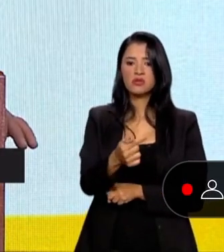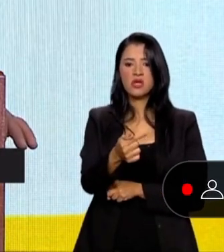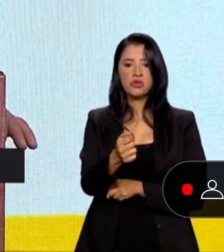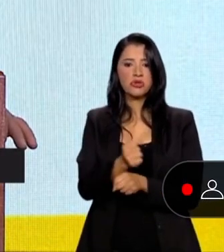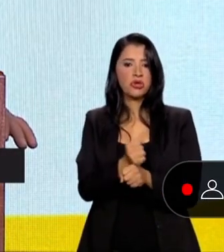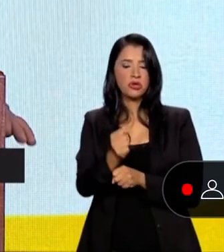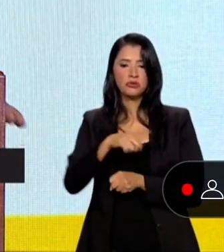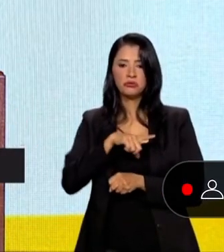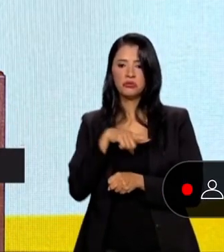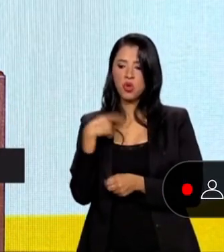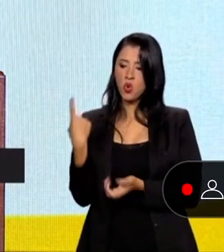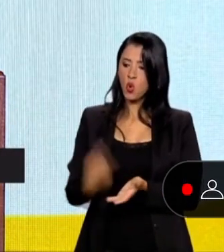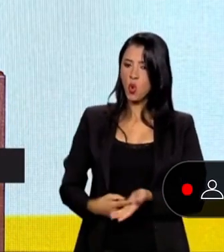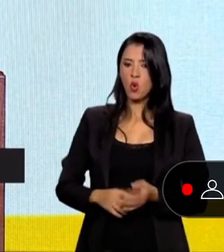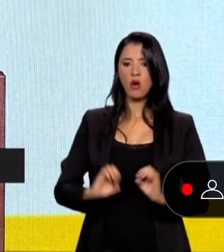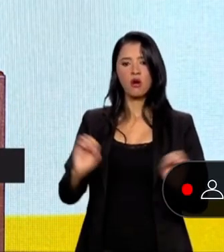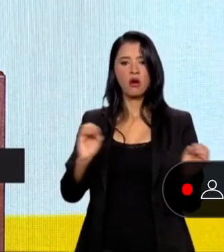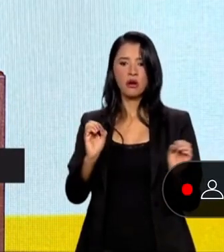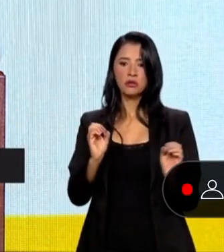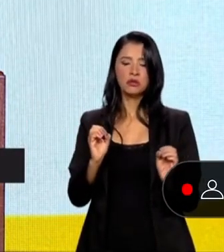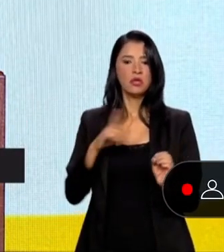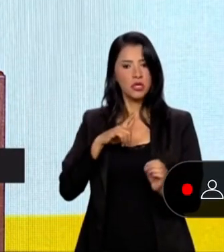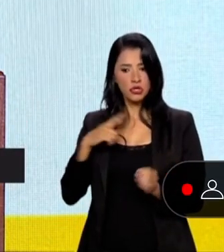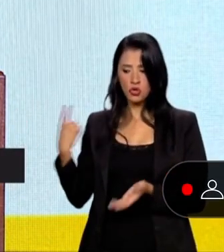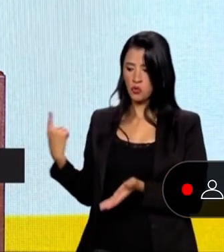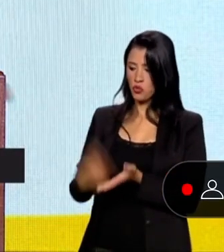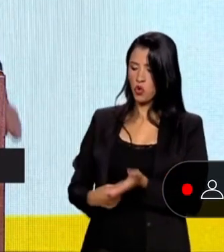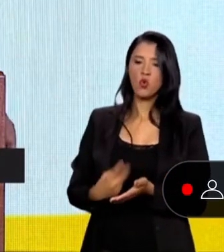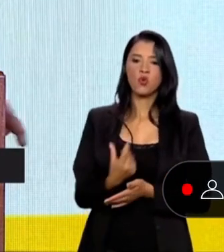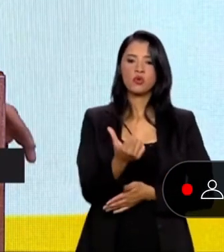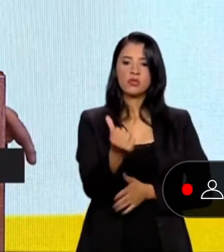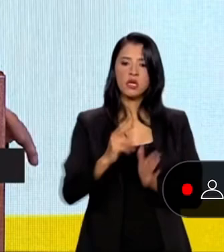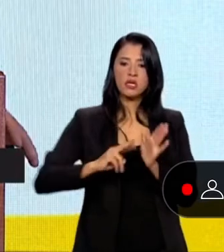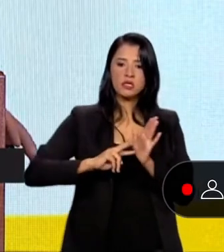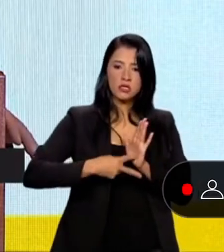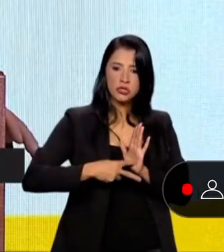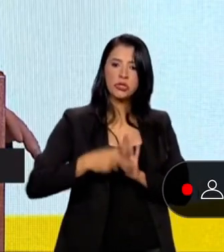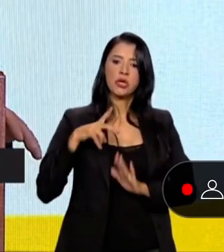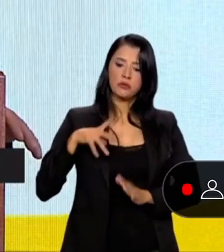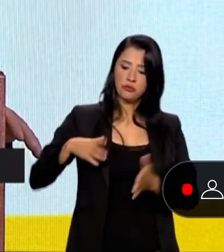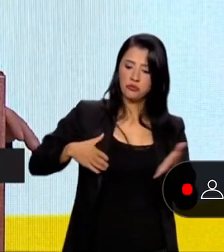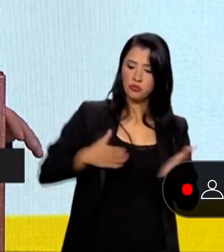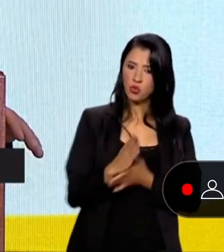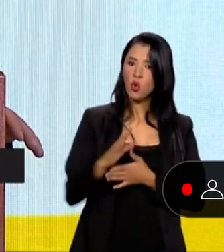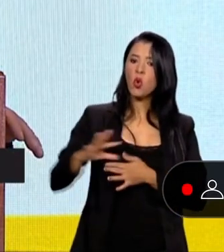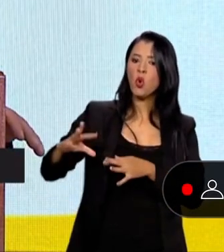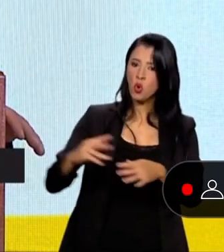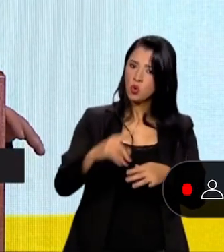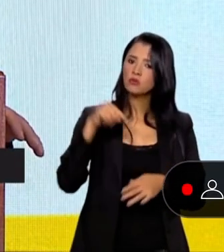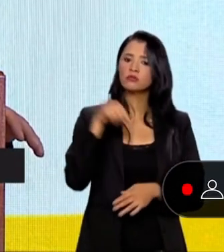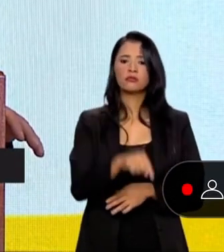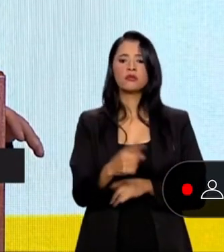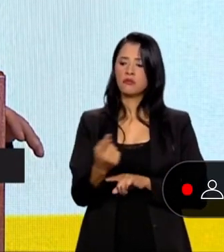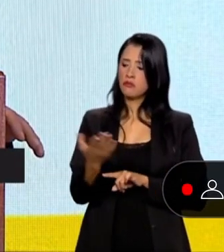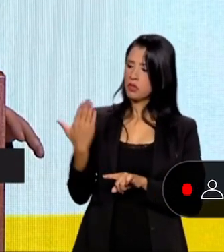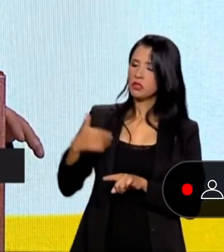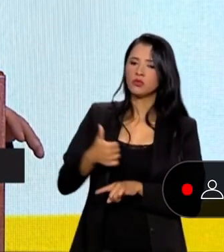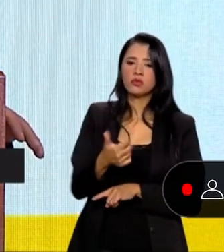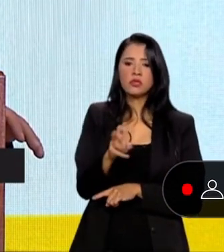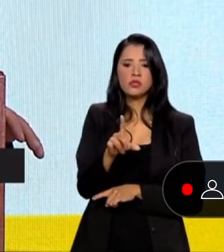acordo. E nós fizemos um acordo com 6 sindicatos, aprovado por unanimidade há 15 dias